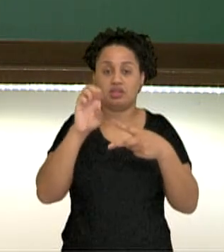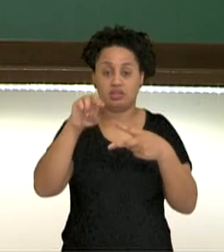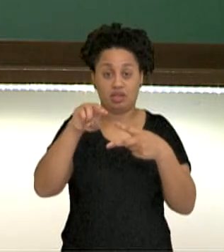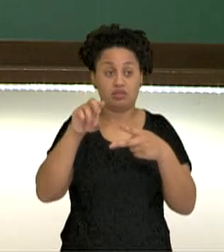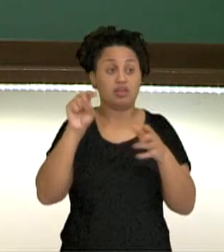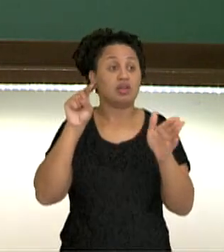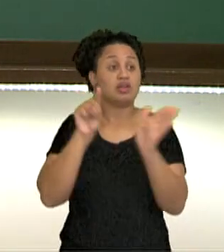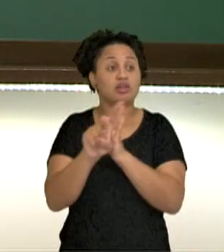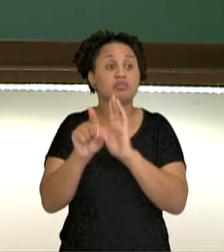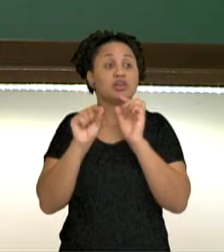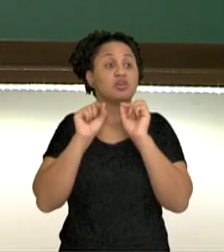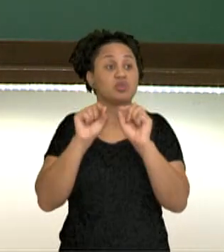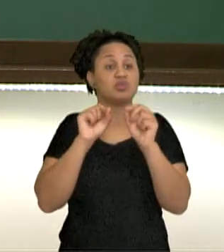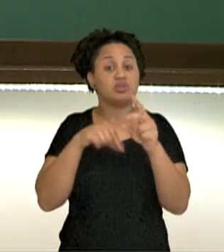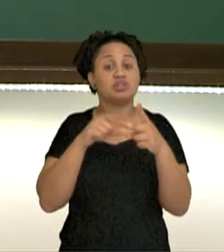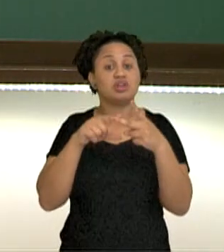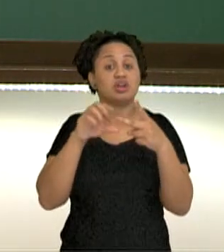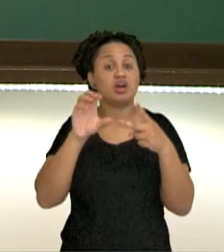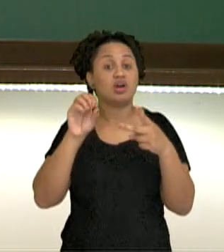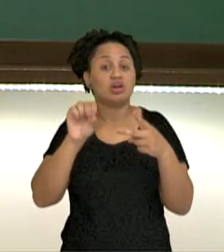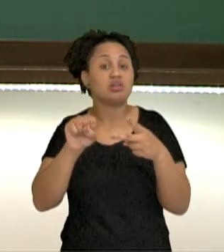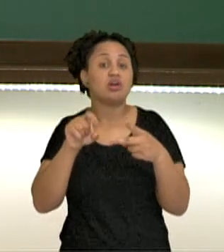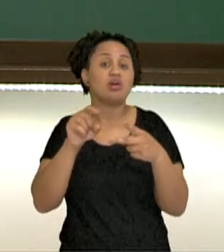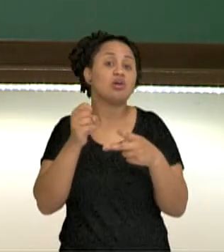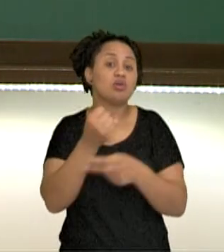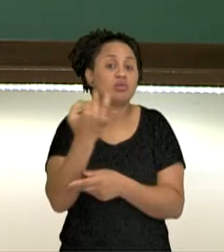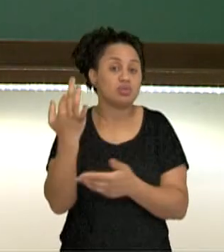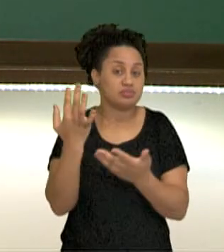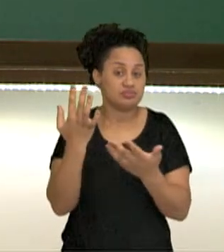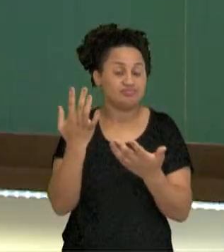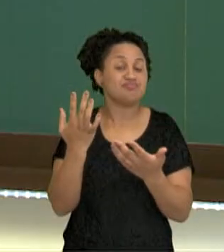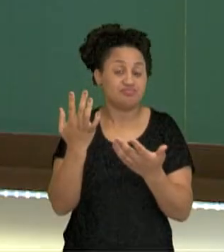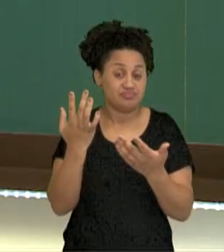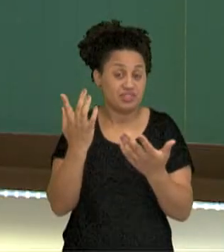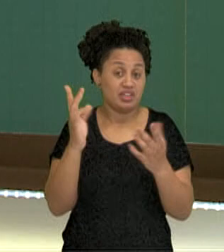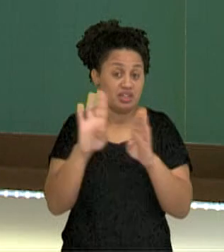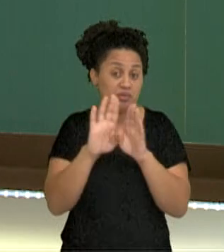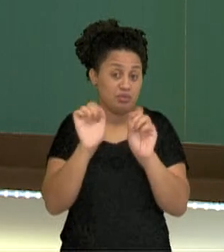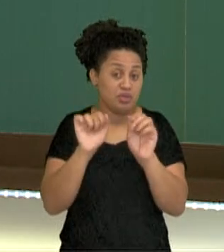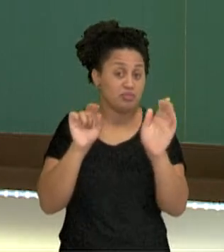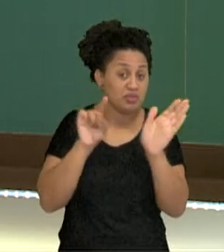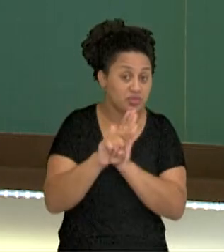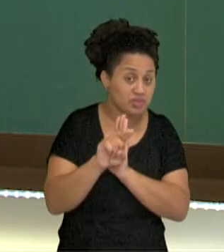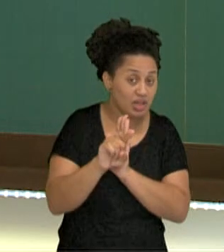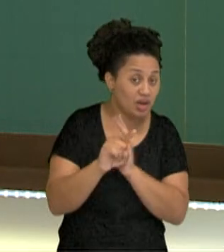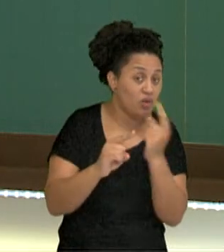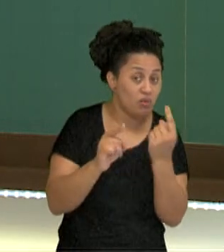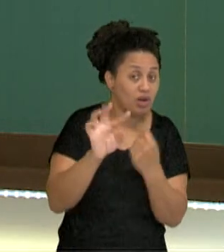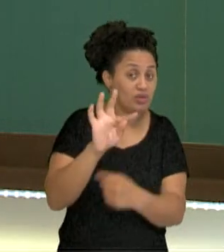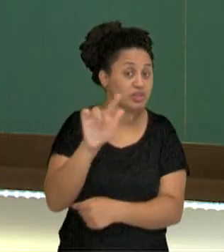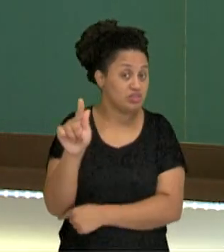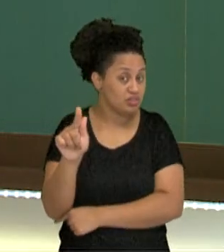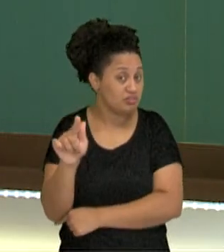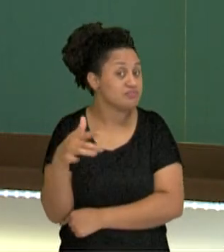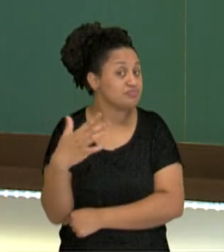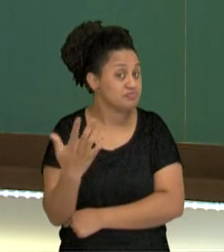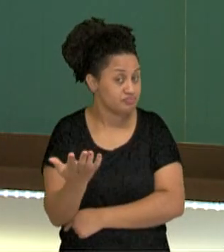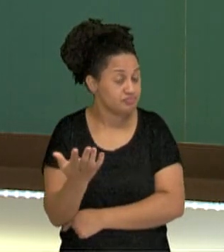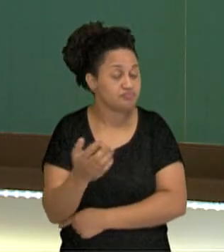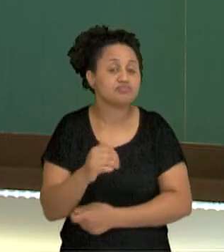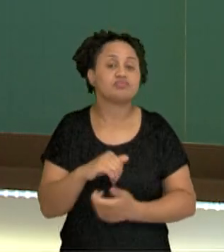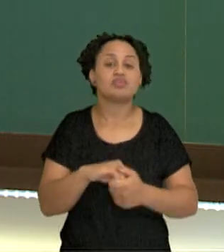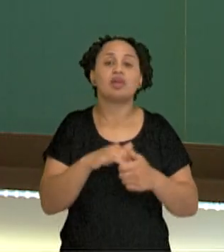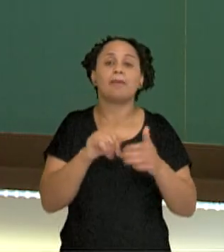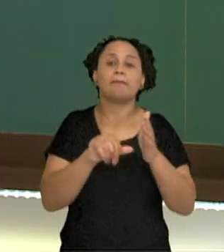pergunta foi qual é o valor do cosseno. Ainda poderia te perguntar qual é a tangente. Então, primeiro você